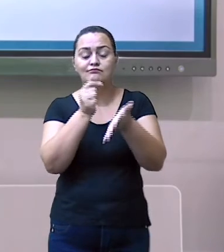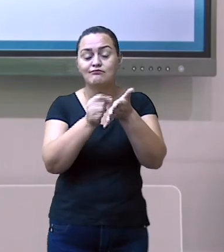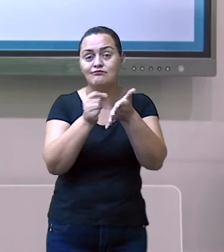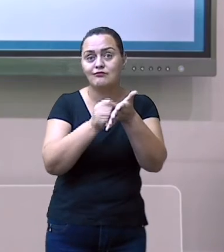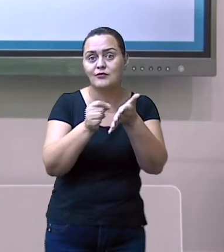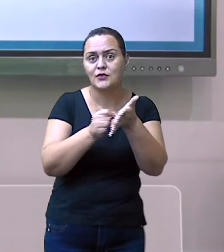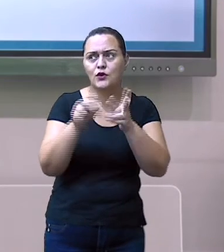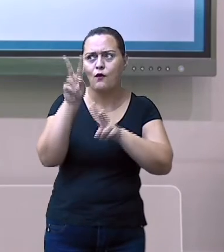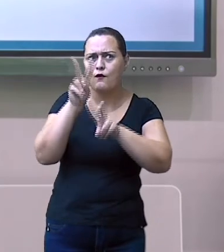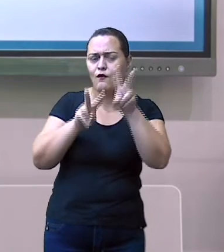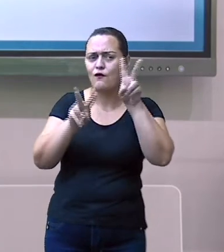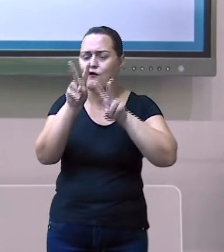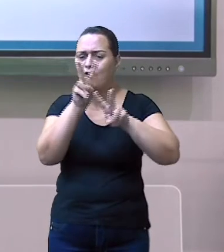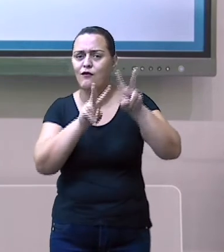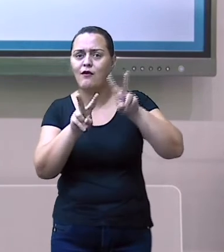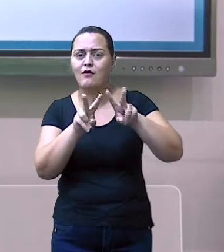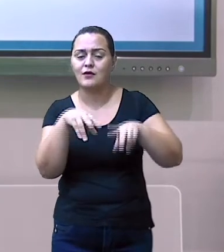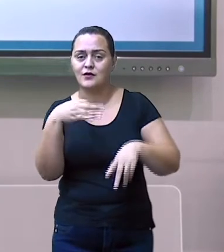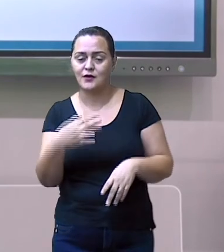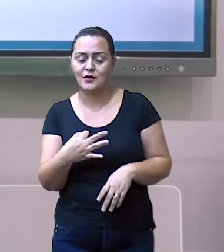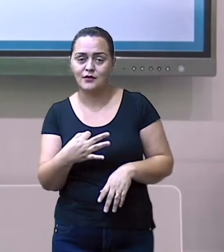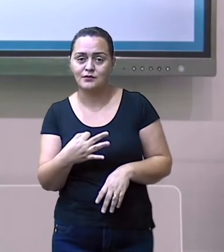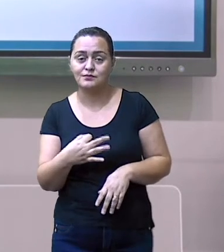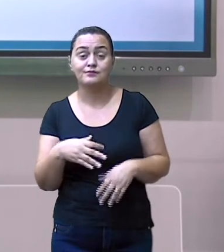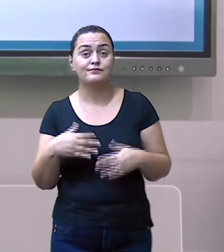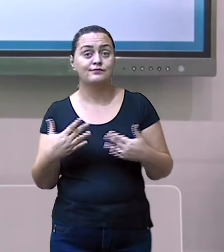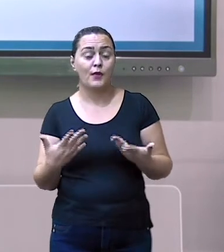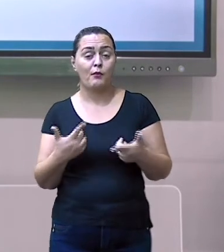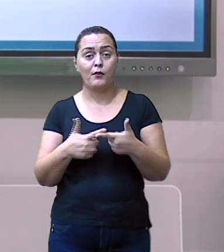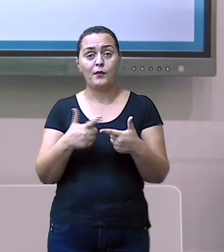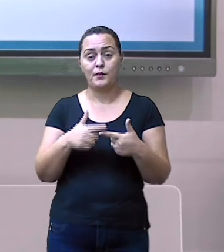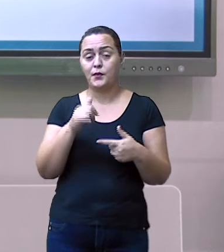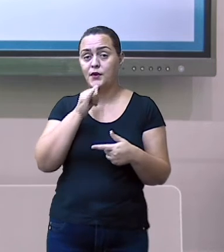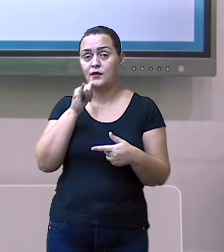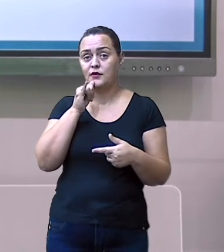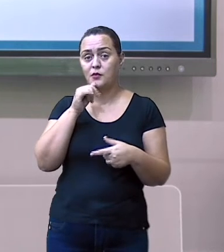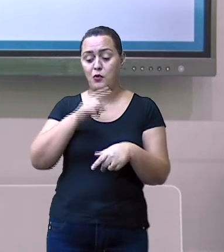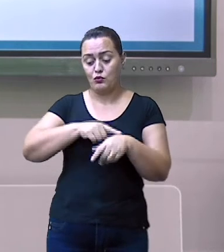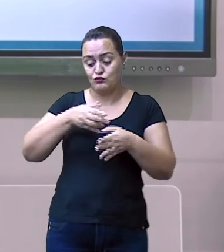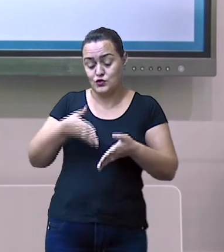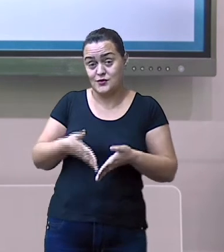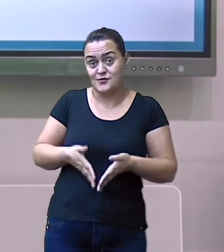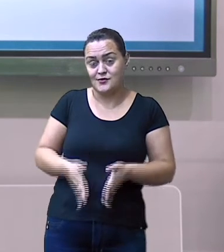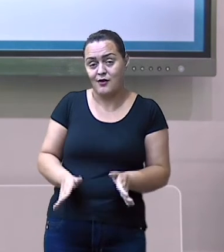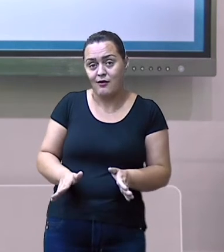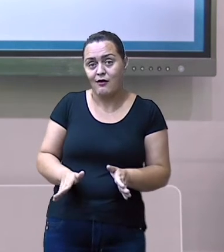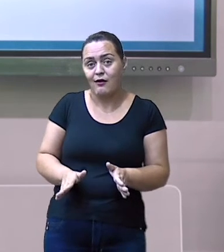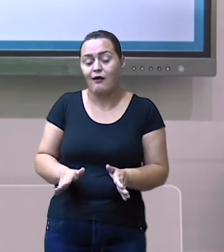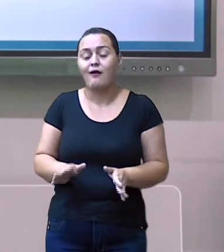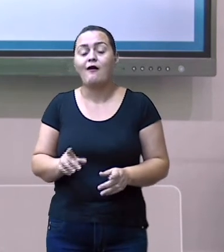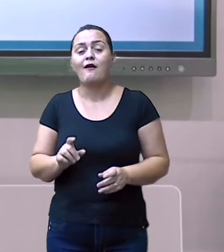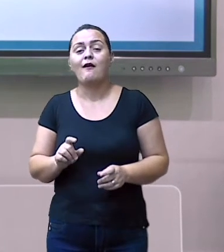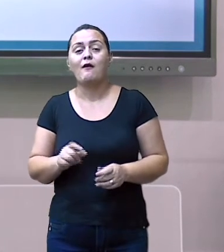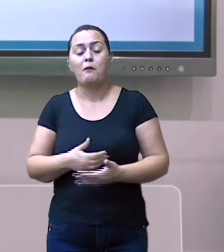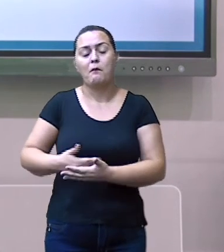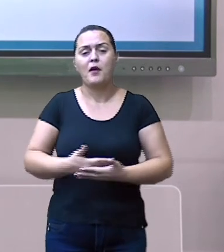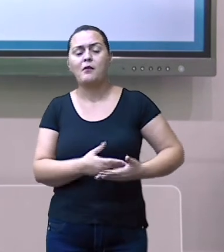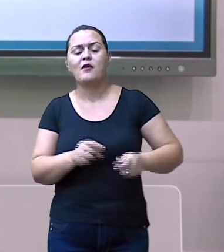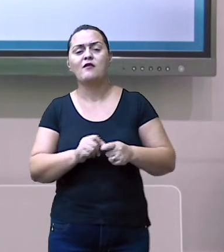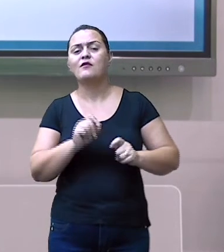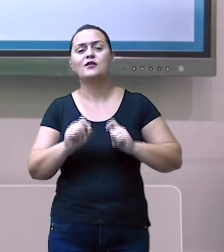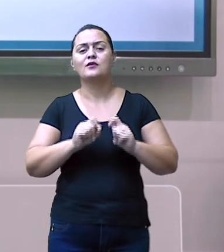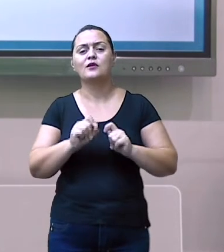qual é a primeira coisa que fazemos? A gente chora. Já é um meio de comunicação. O bebê